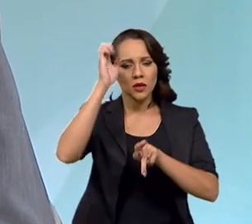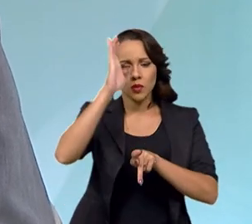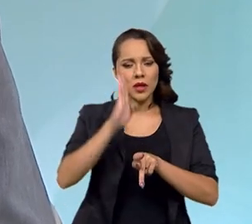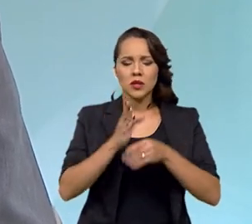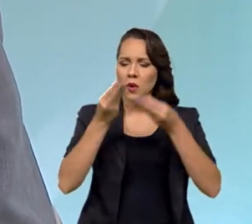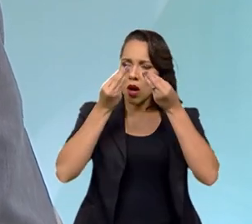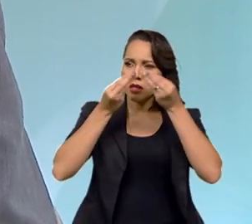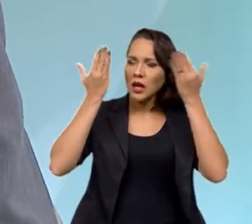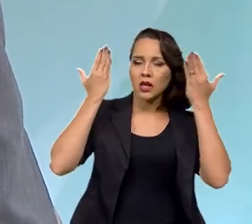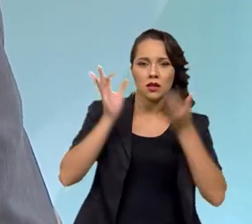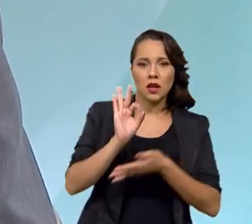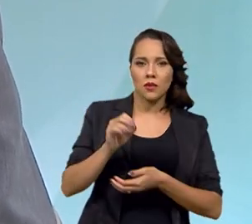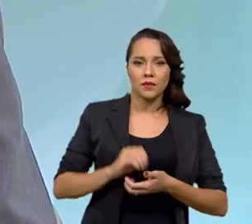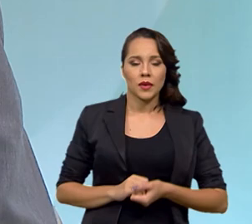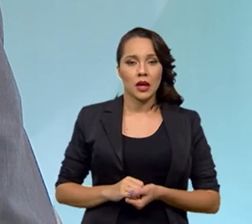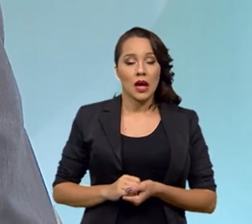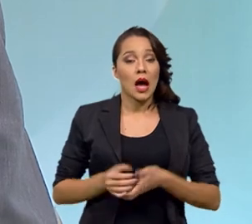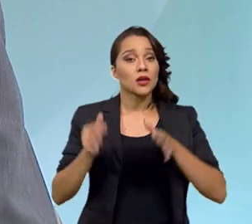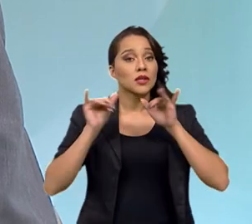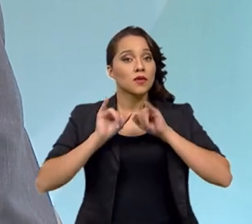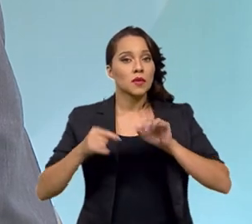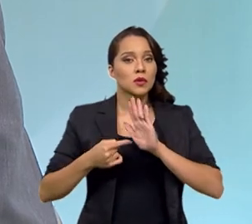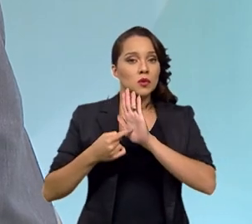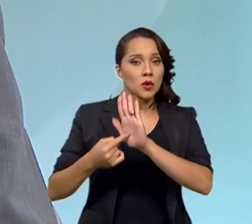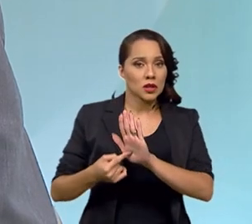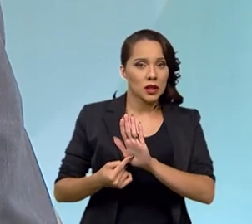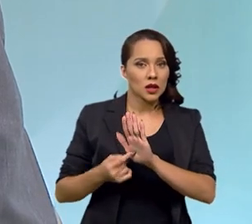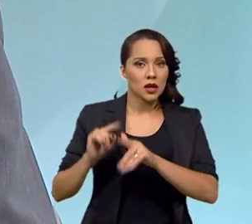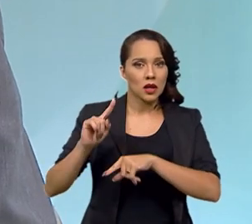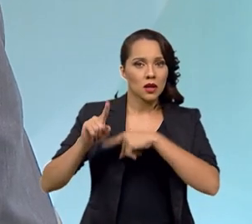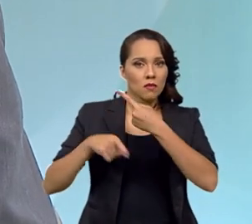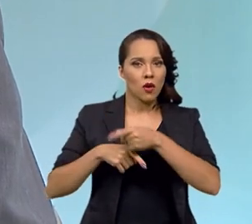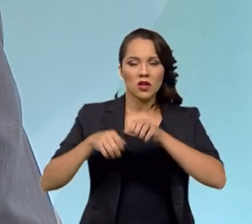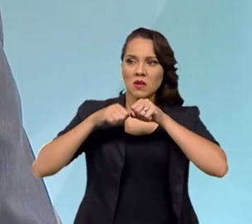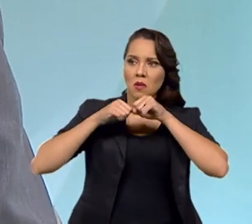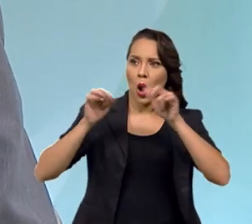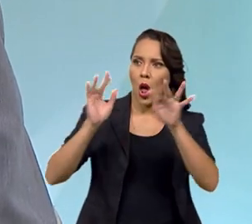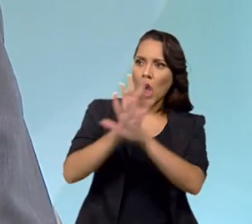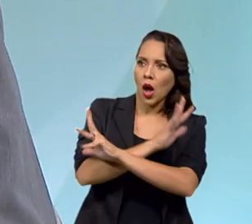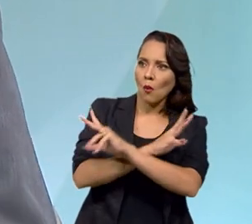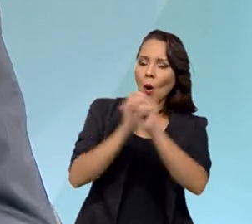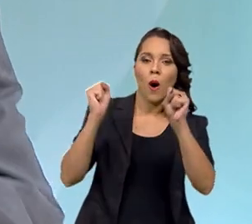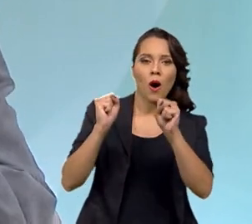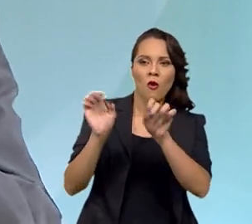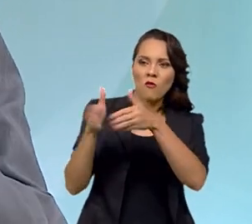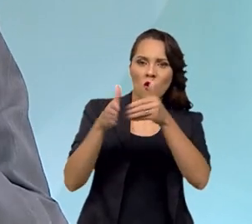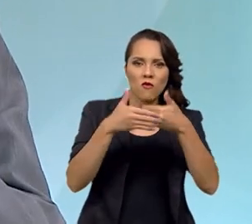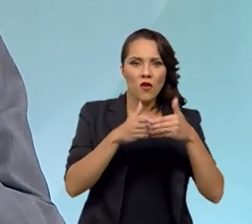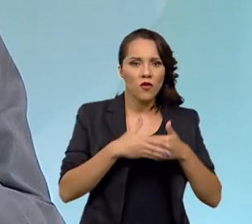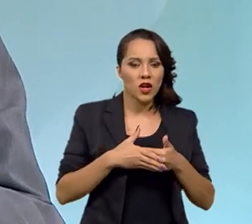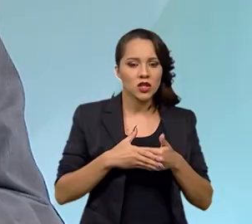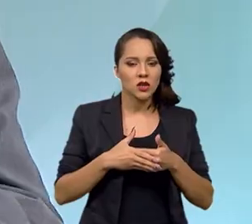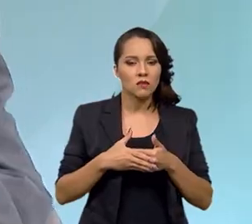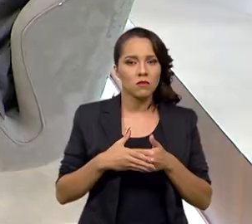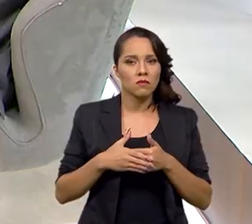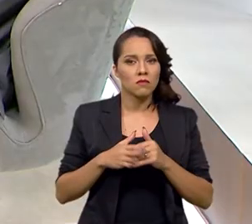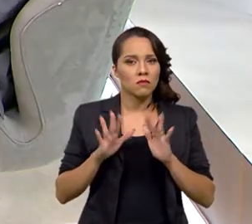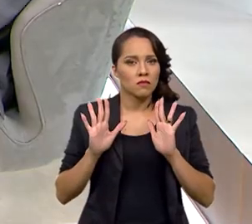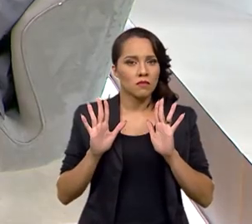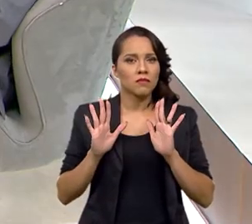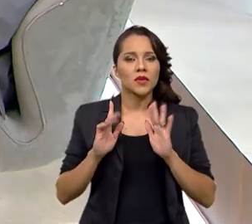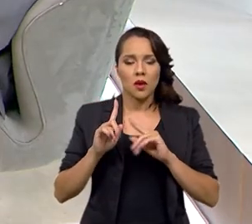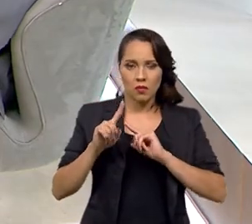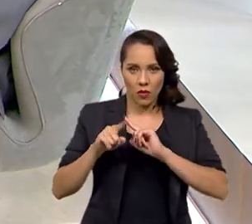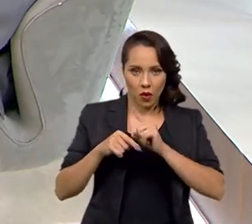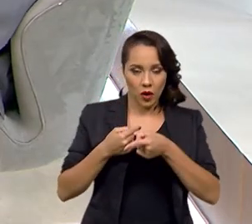e os nossos dados indicavam que logo que Foi decretado o opção nenhum juízo de valor seu blog da Alma